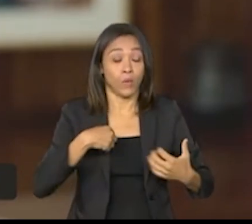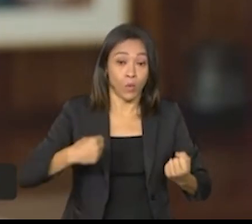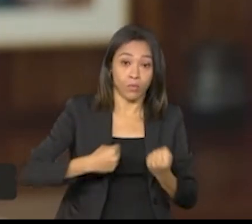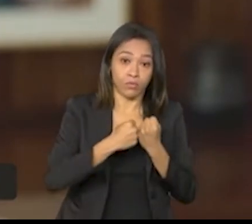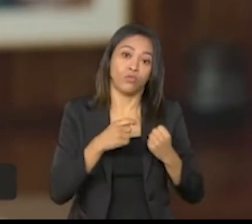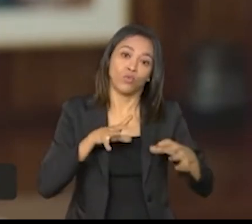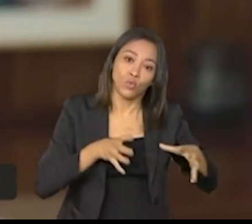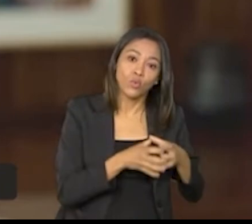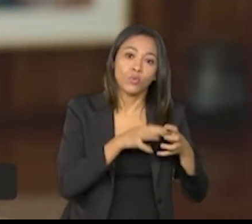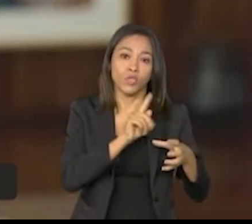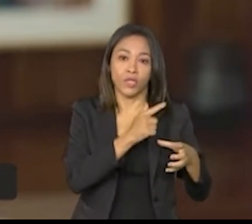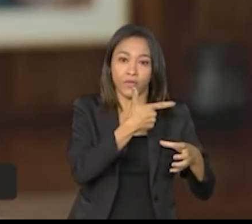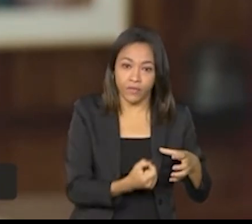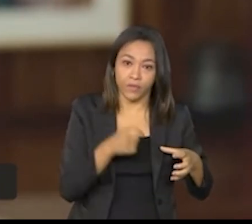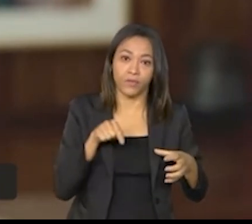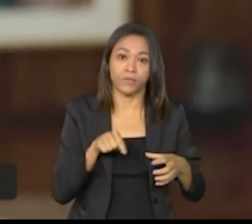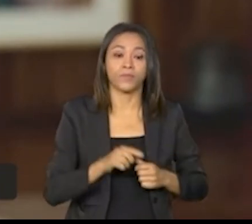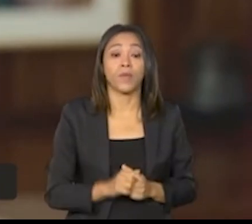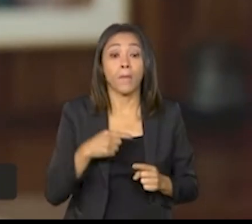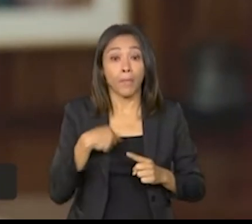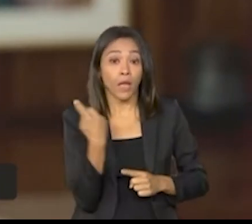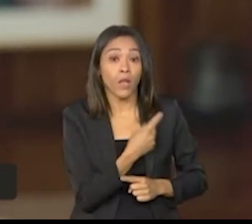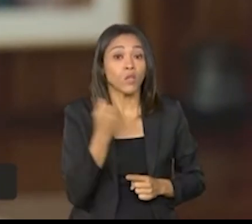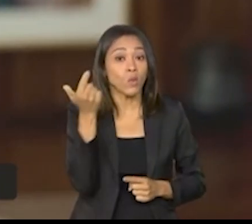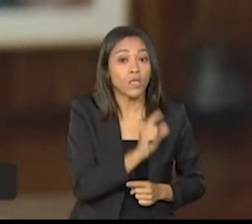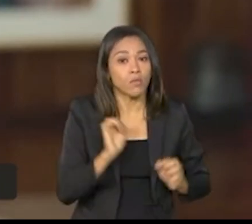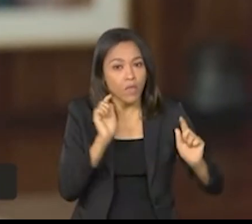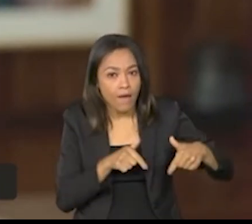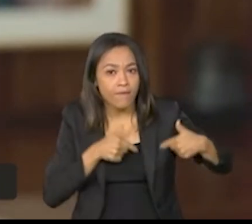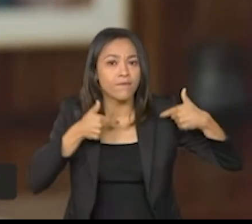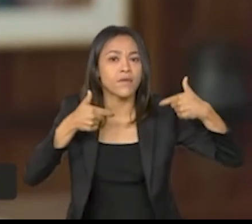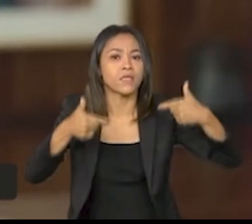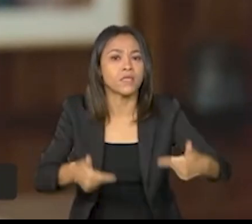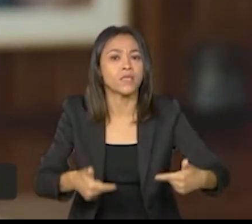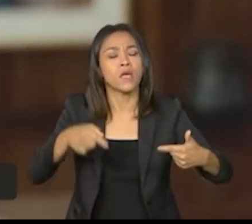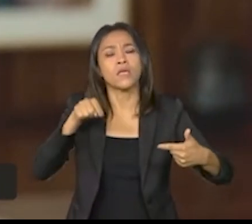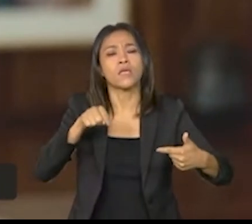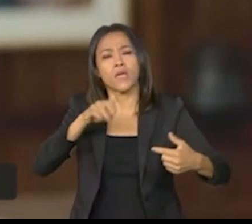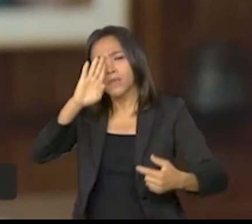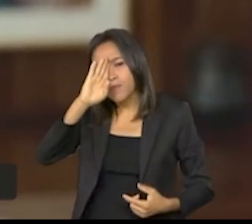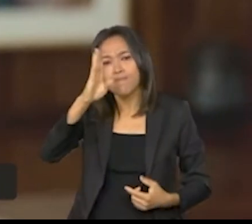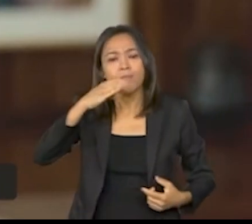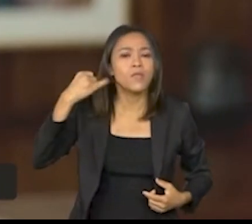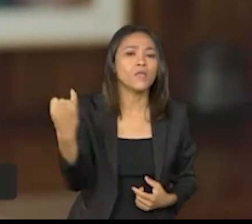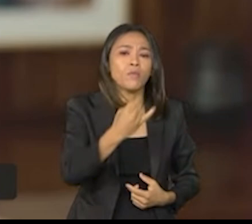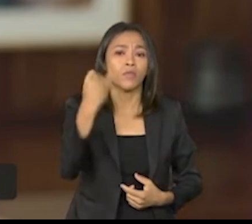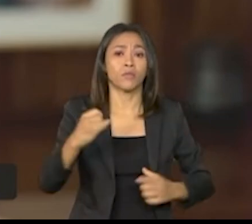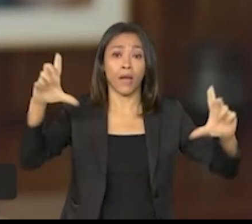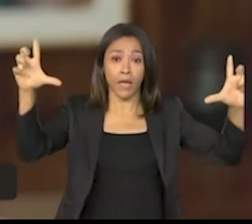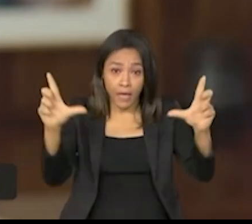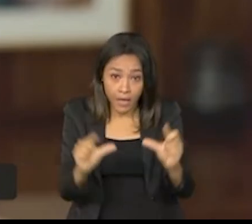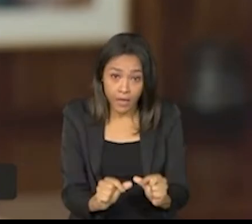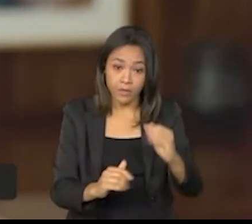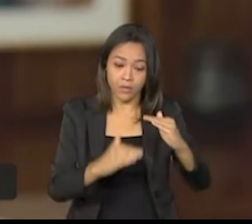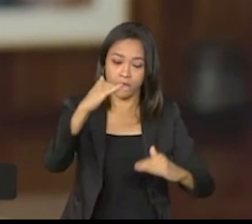respaldo foi fundamental para avançar em iniciativas que são cruciais para a redução das desigualdades